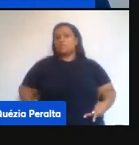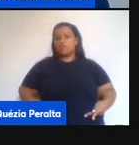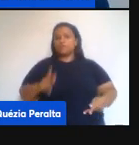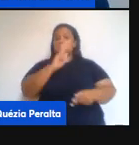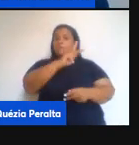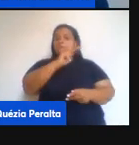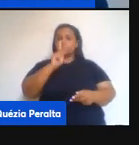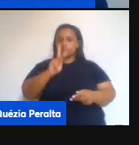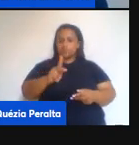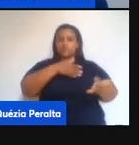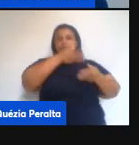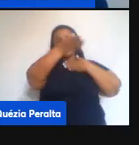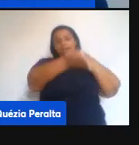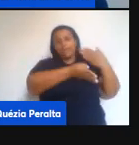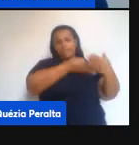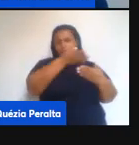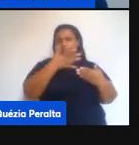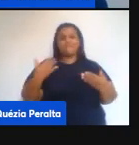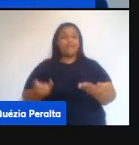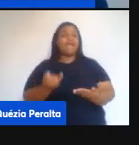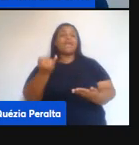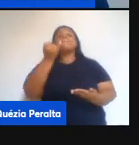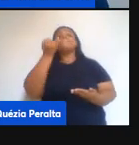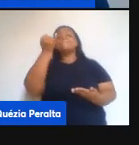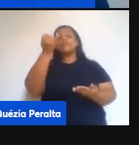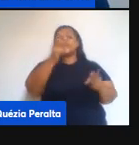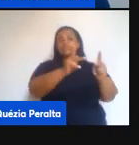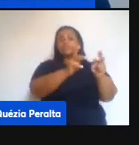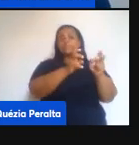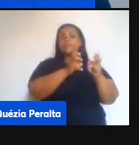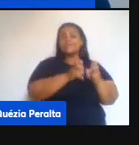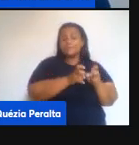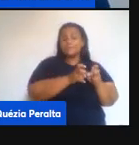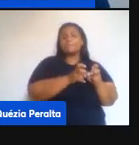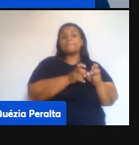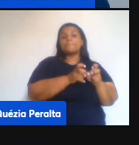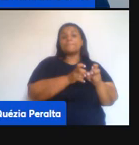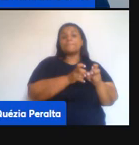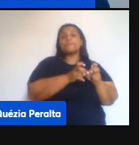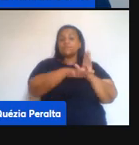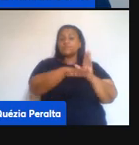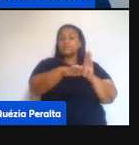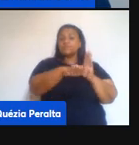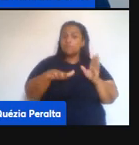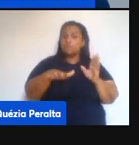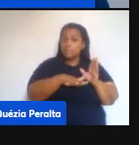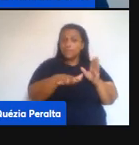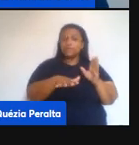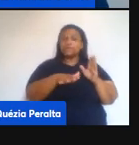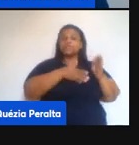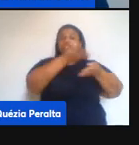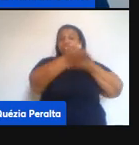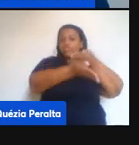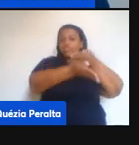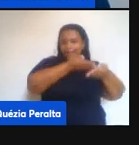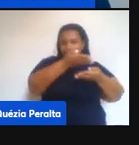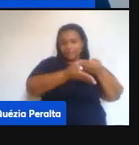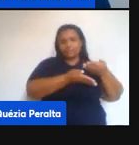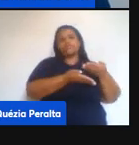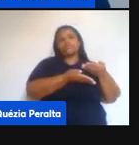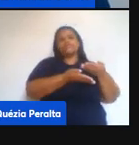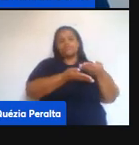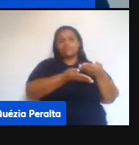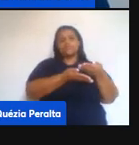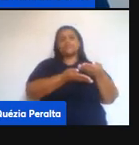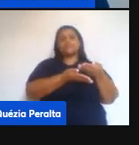Né? Isso é muito importante da gente perceber que nós estamos num ambiente de relações, mais do que